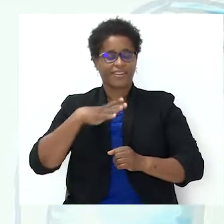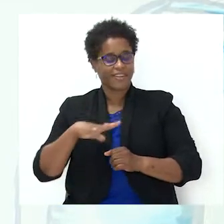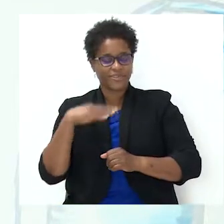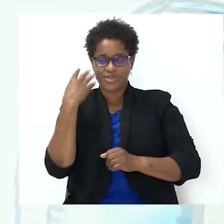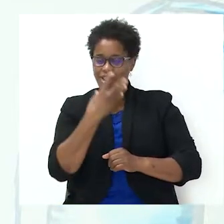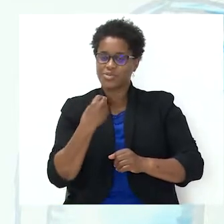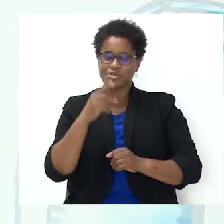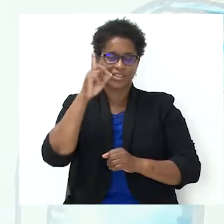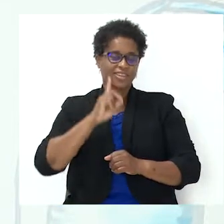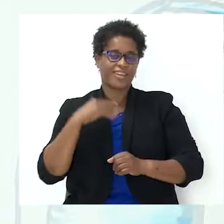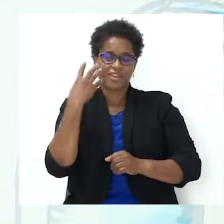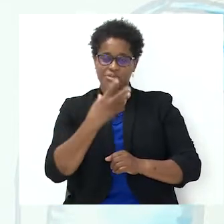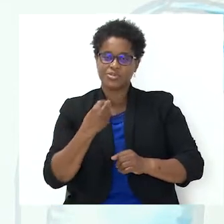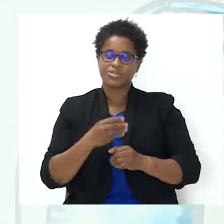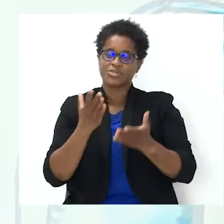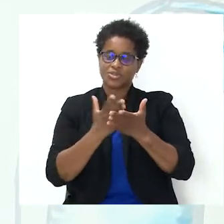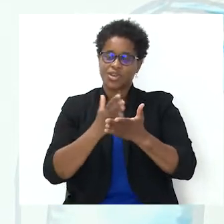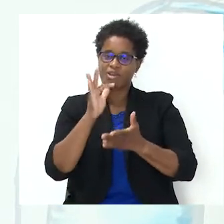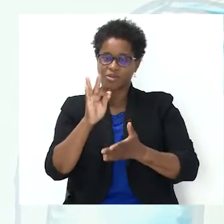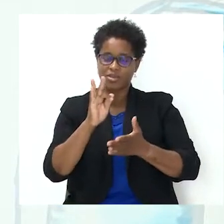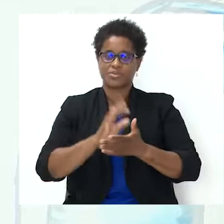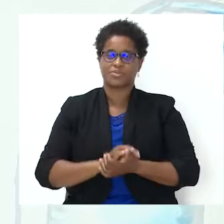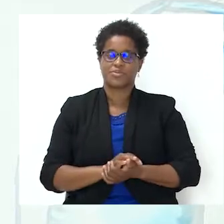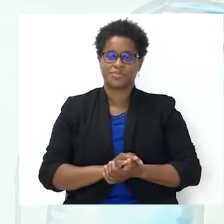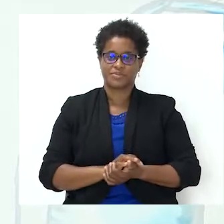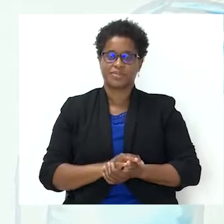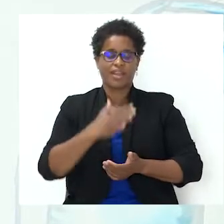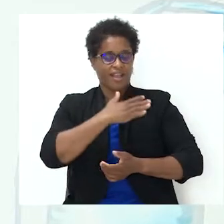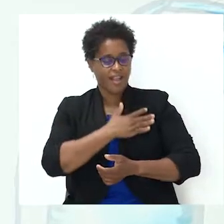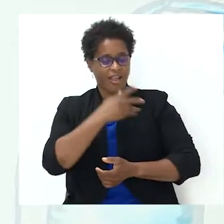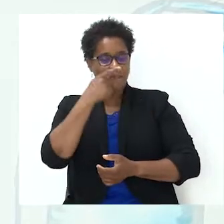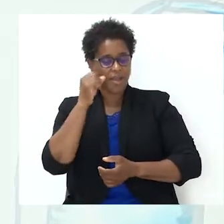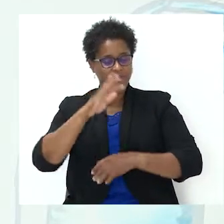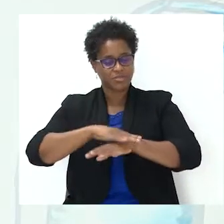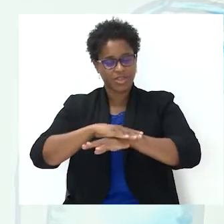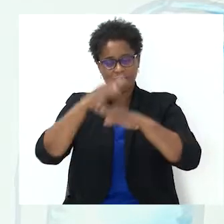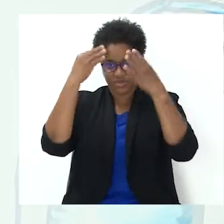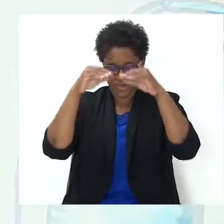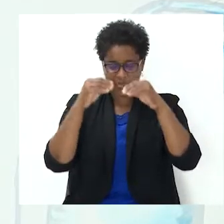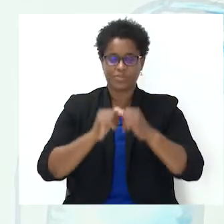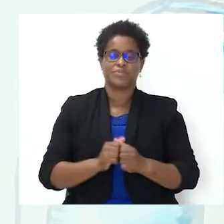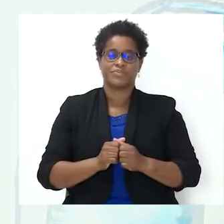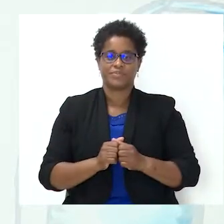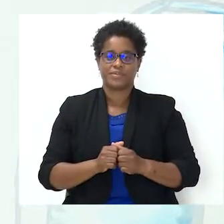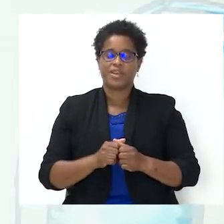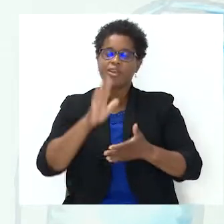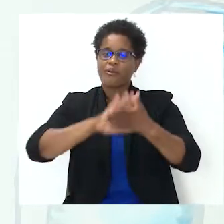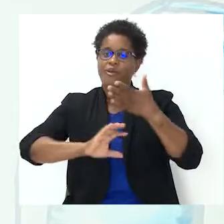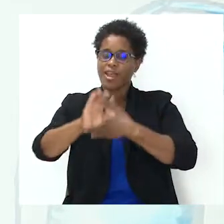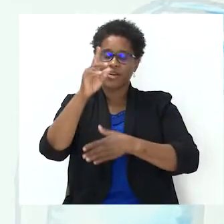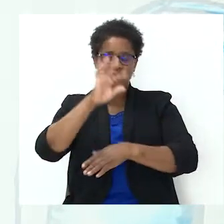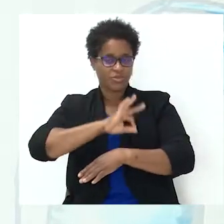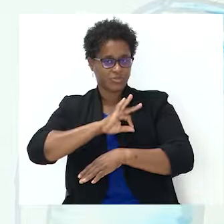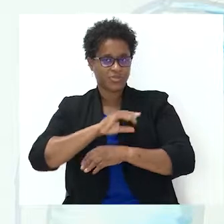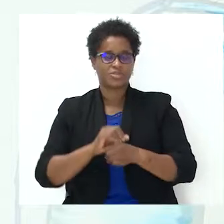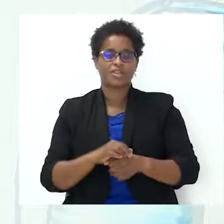queridos alunos e alunas do 4º ano, caros pais encarregados de educação, colegas